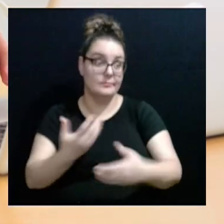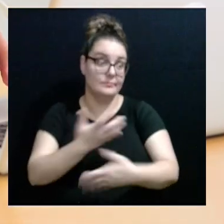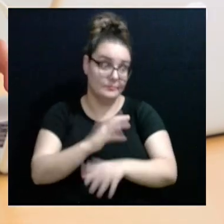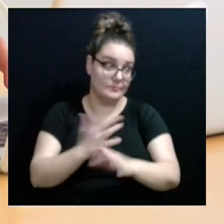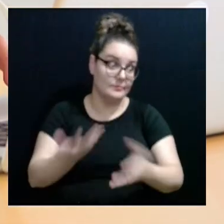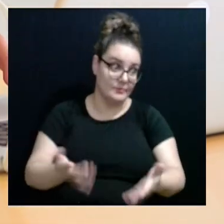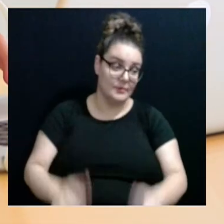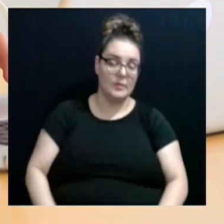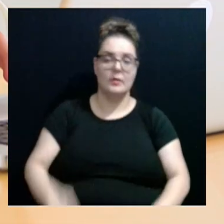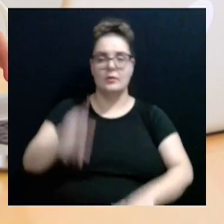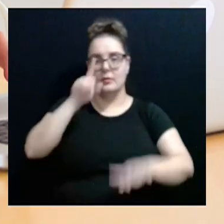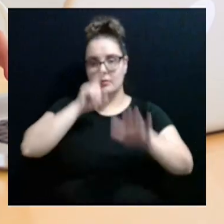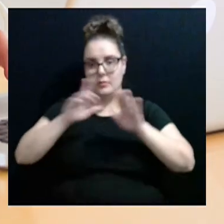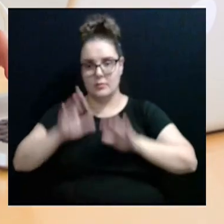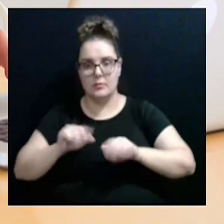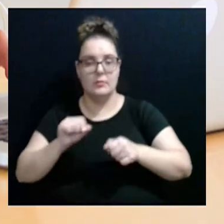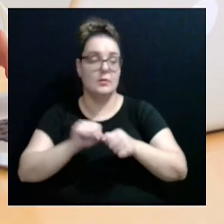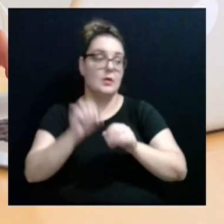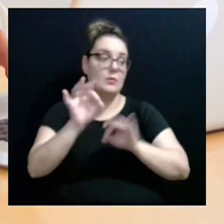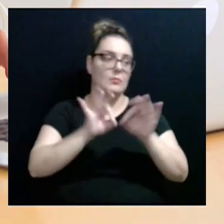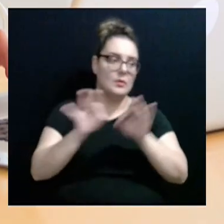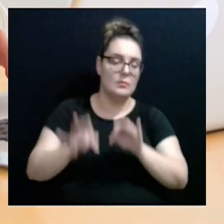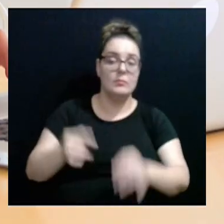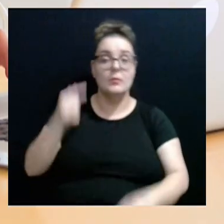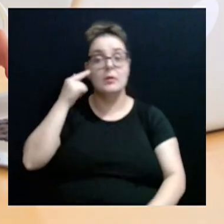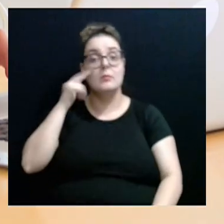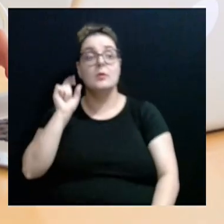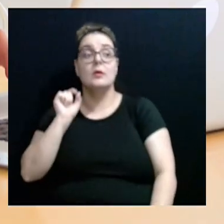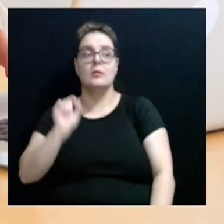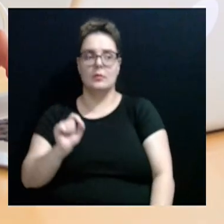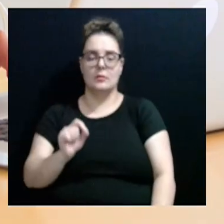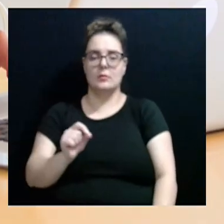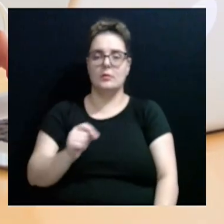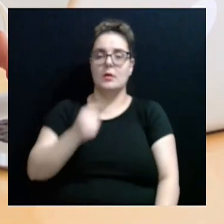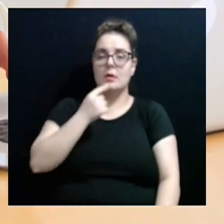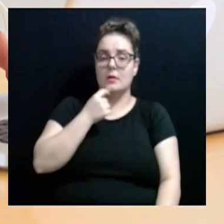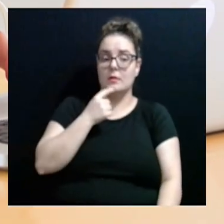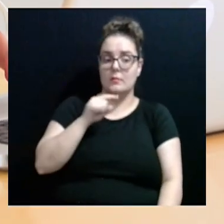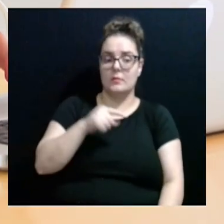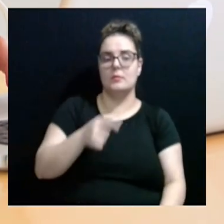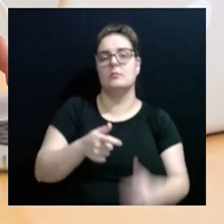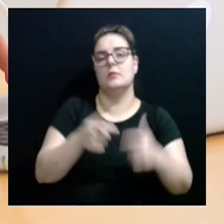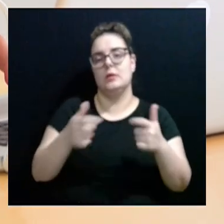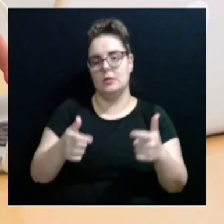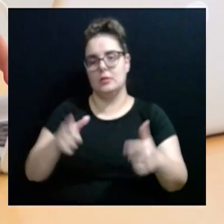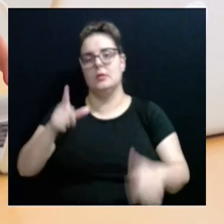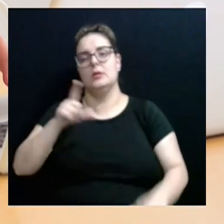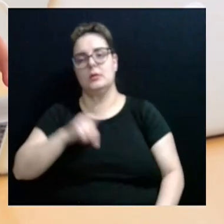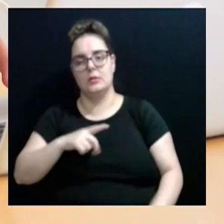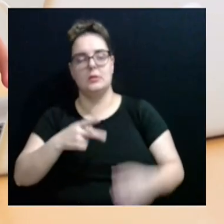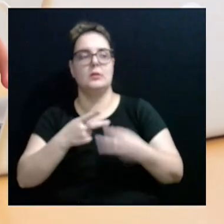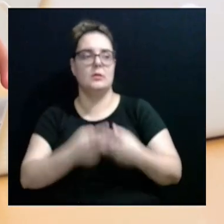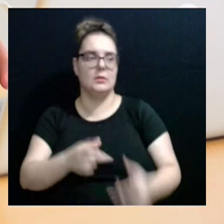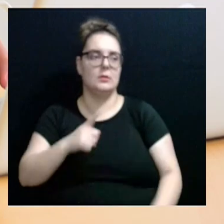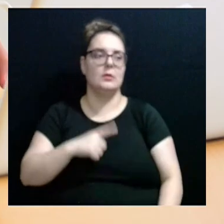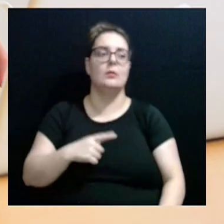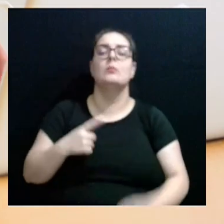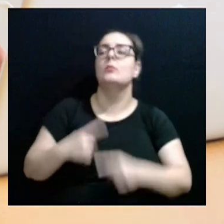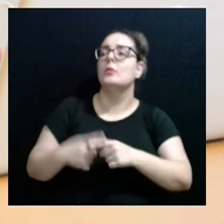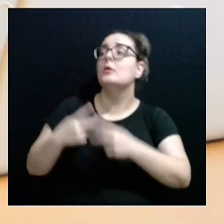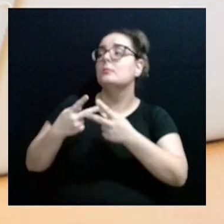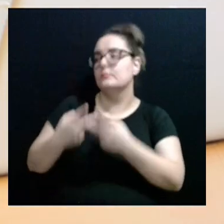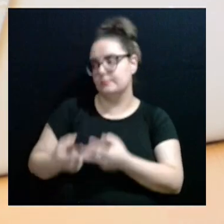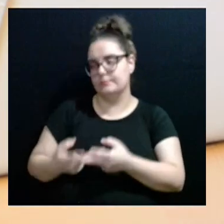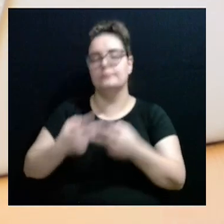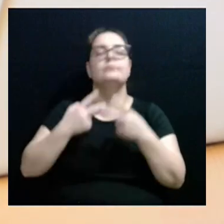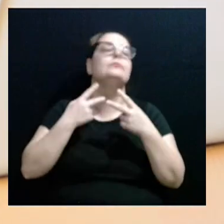fazer o planejamento, pensar que feriado prolongado tem que ter paciência. Por que paciência? Porque às vezes daqui